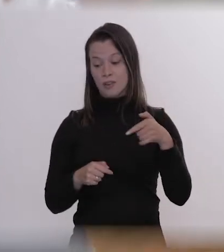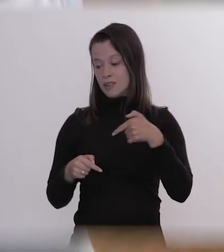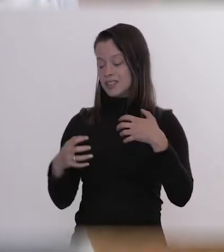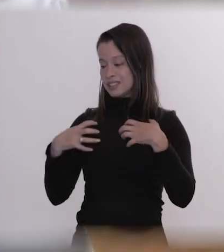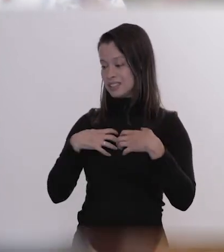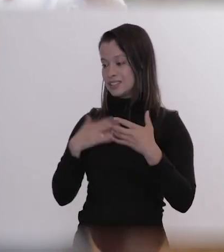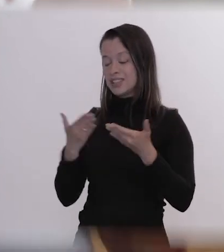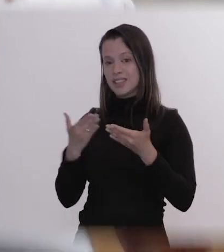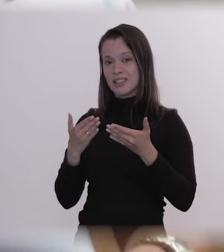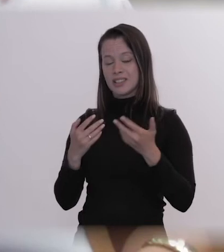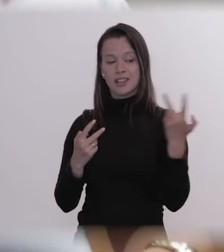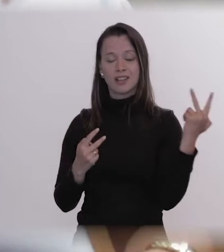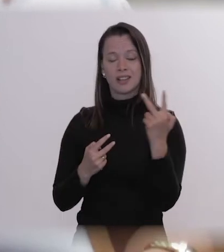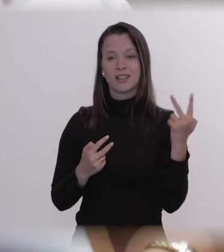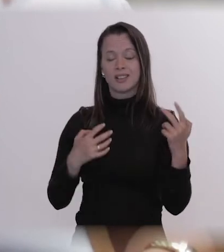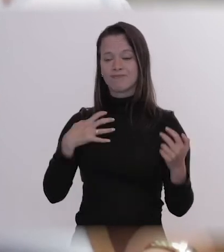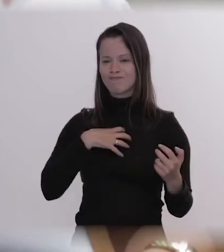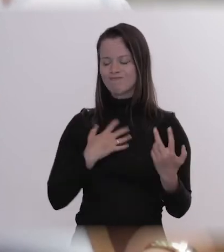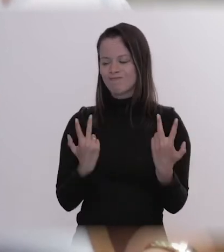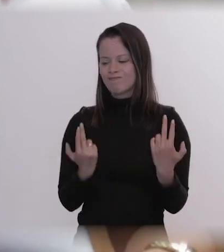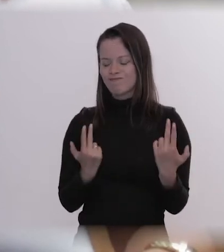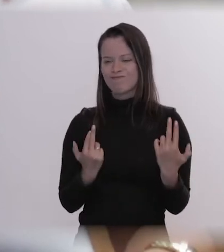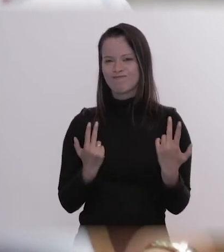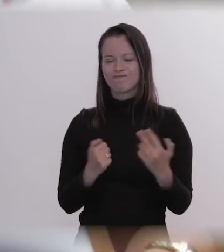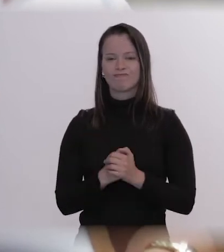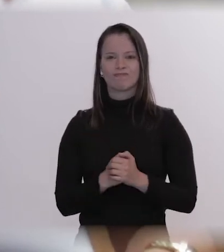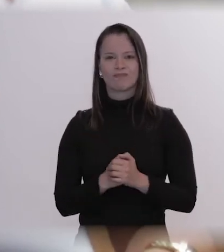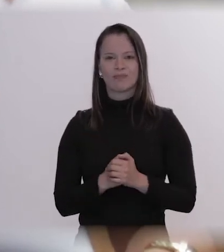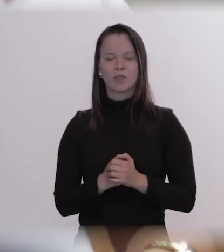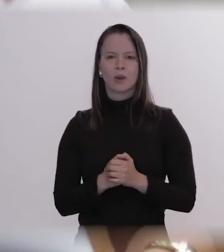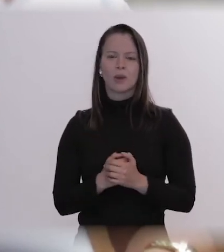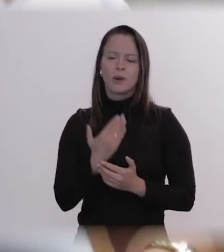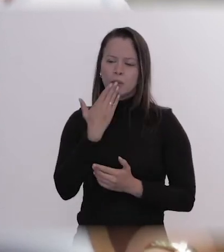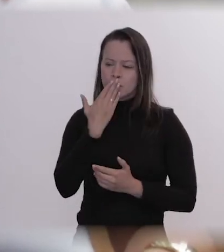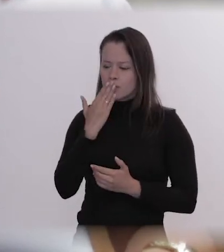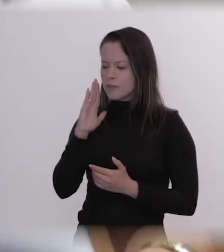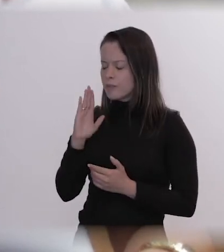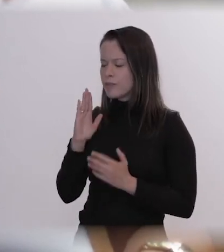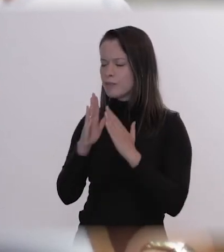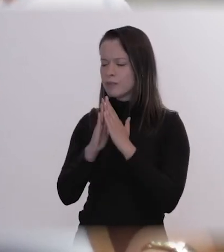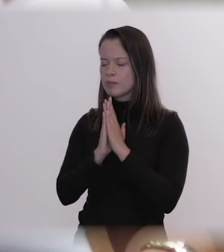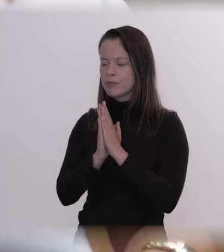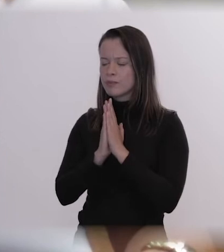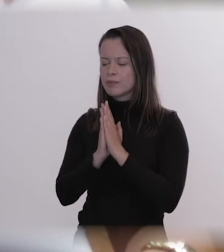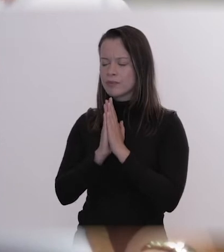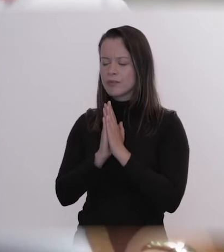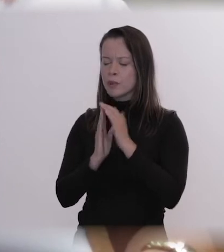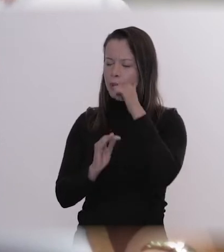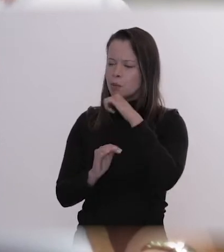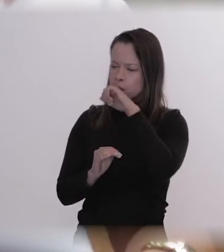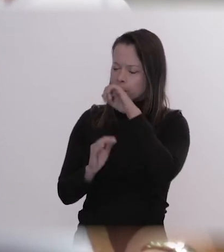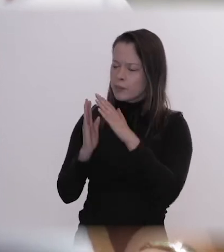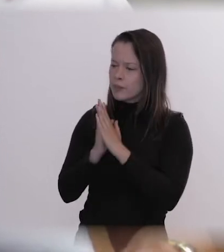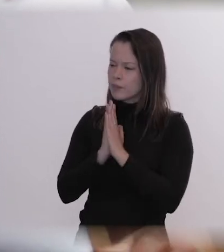sentimos quando é você que está lá. Mãe, promete. Promete que nunca mais vai fazer